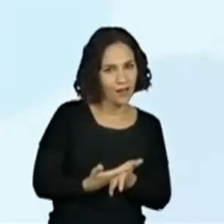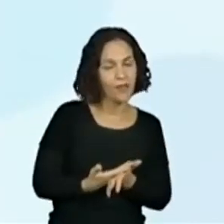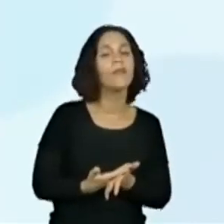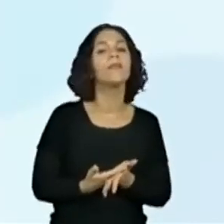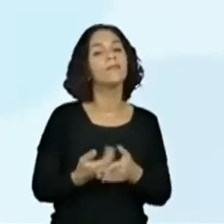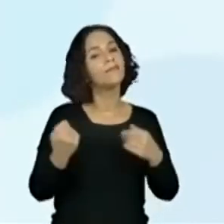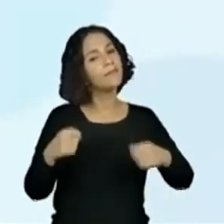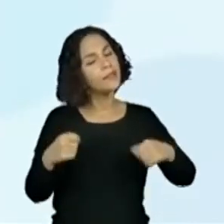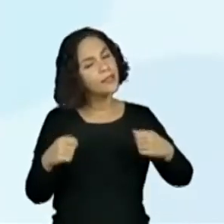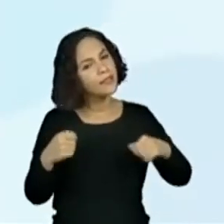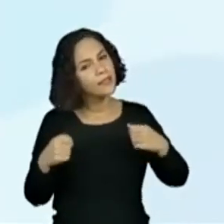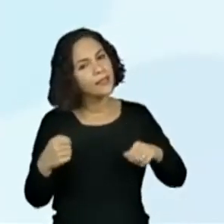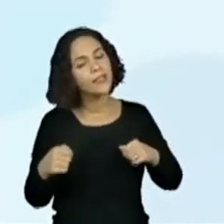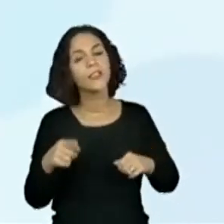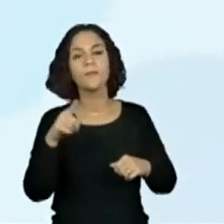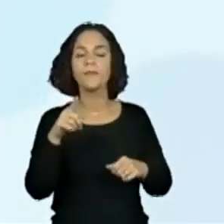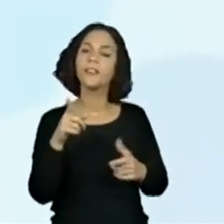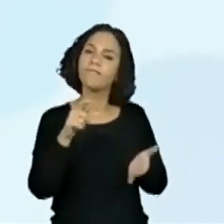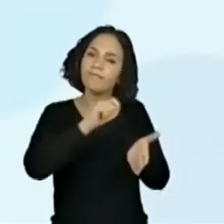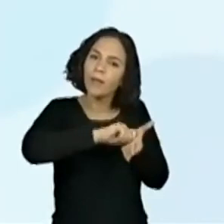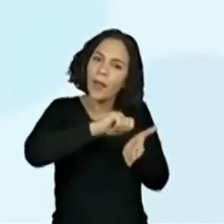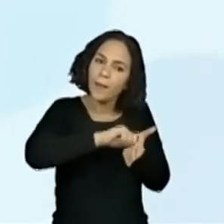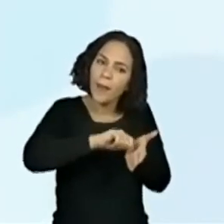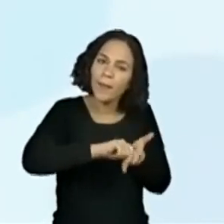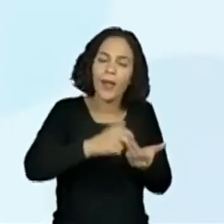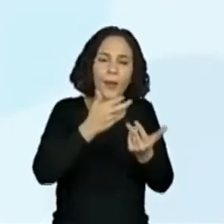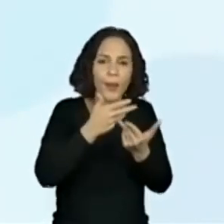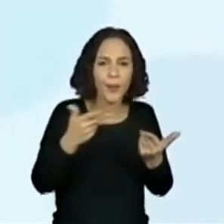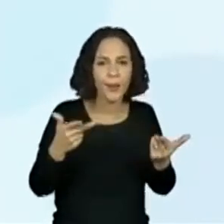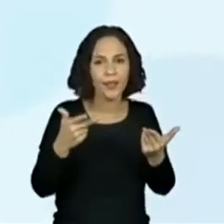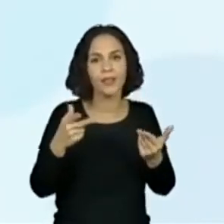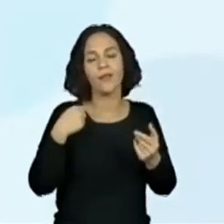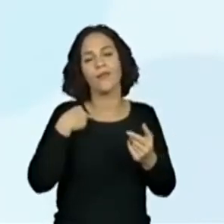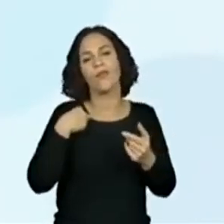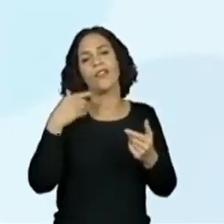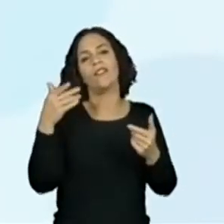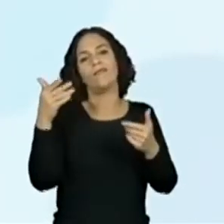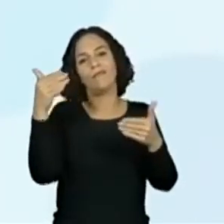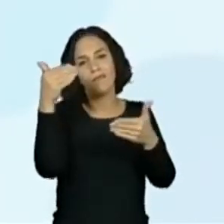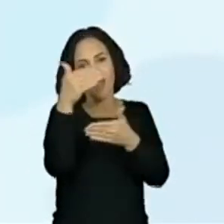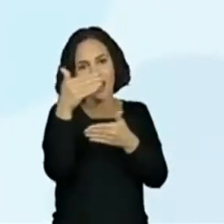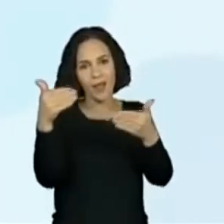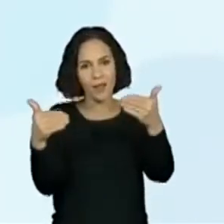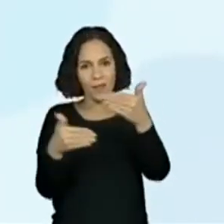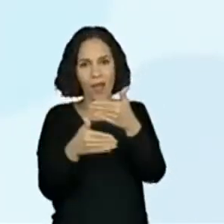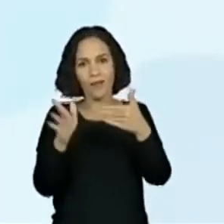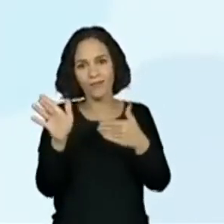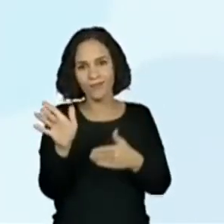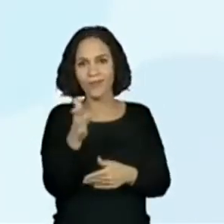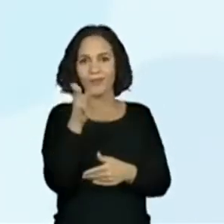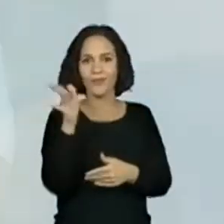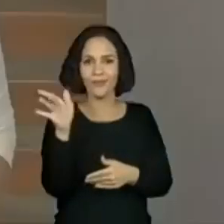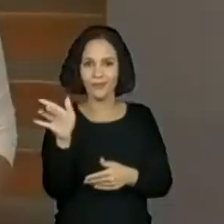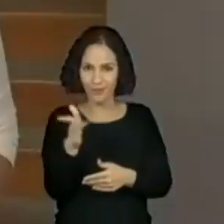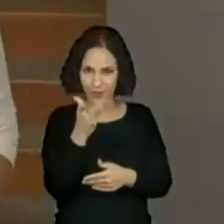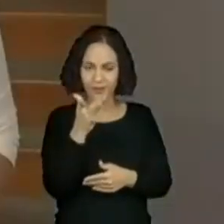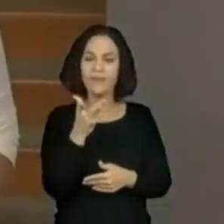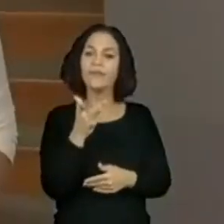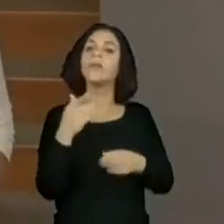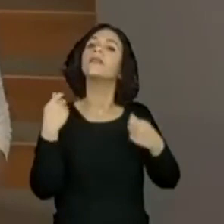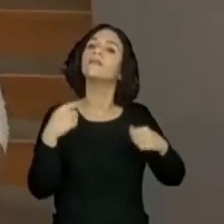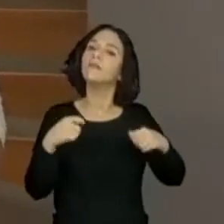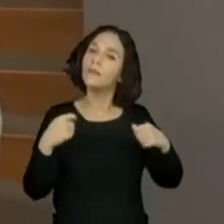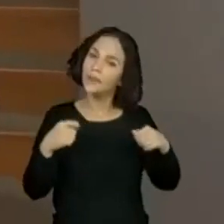ter algumas situações que vocês vão precisar fazer algum registro que eu vou virar o slide. E eu vou contar com esse registro, com